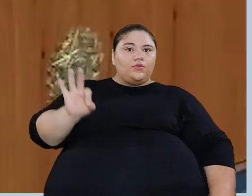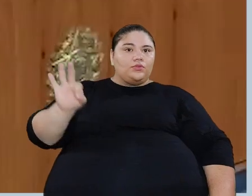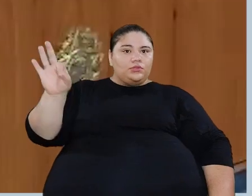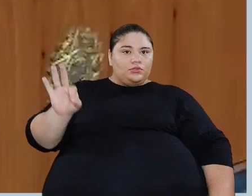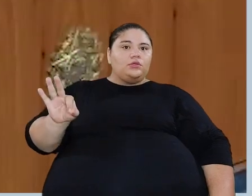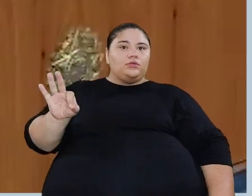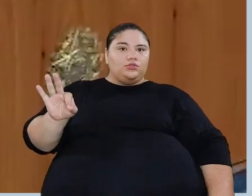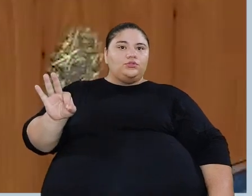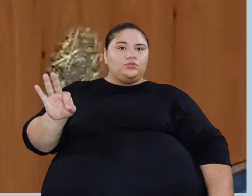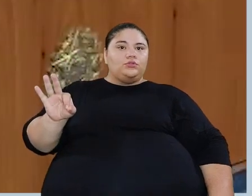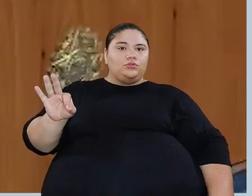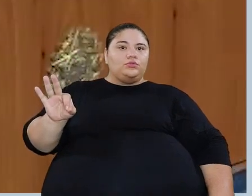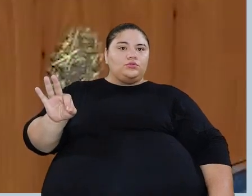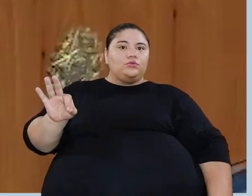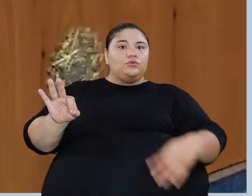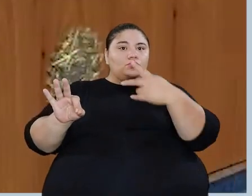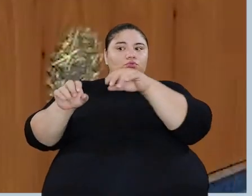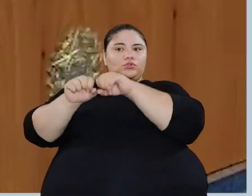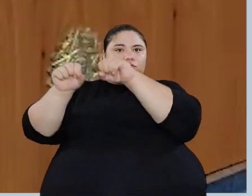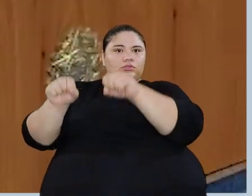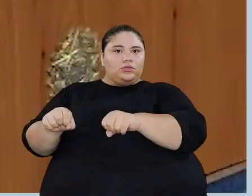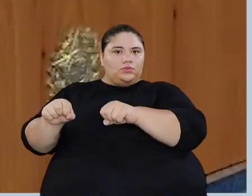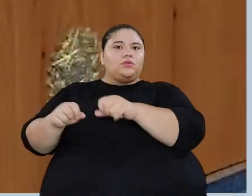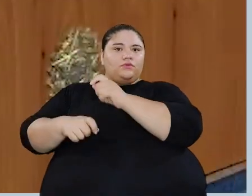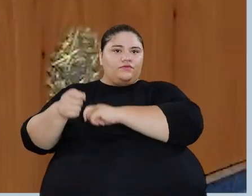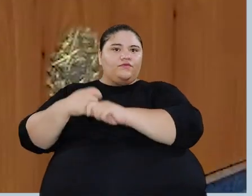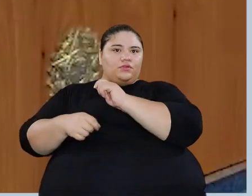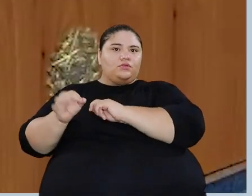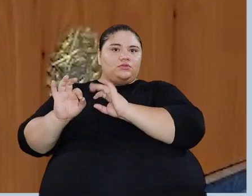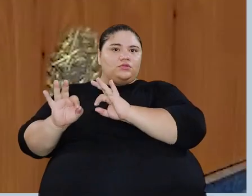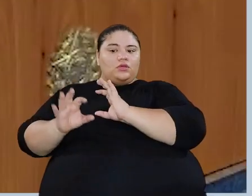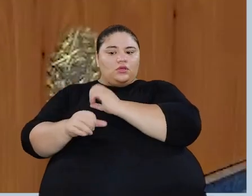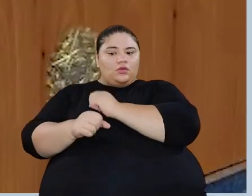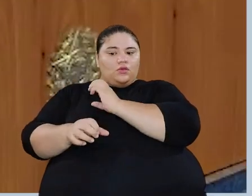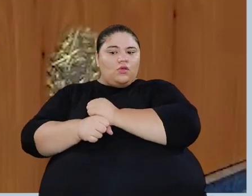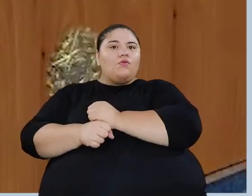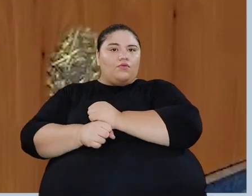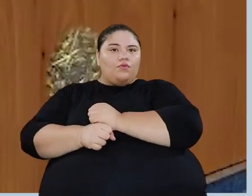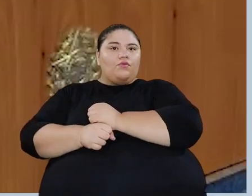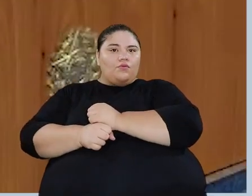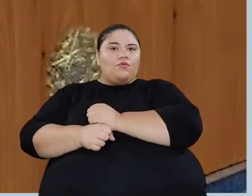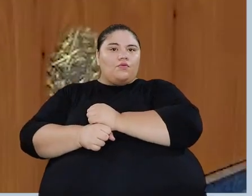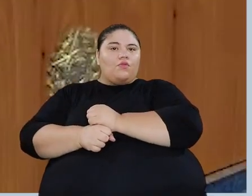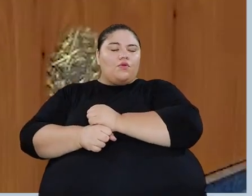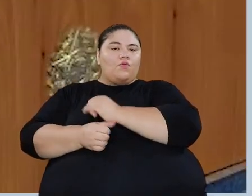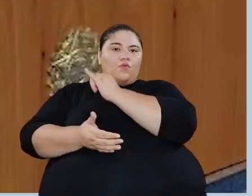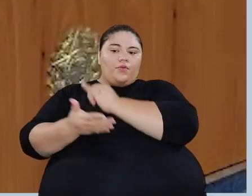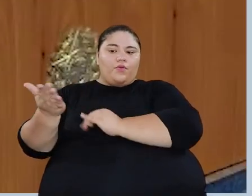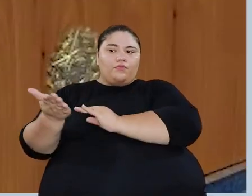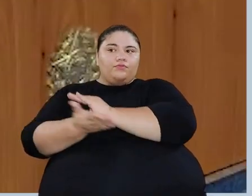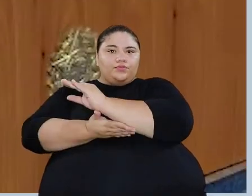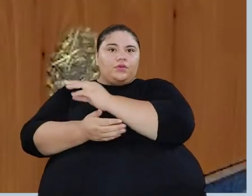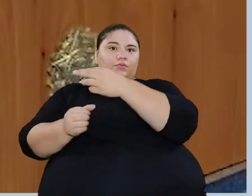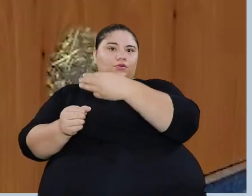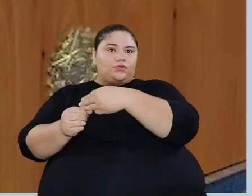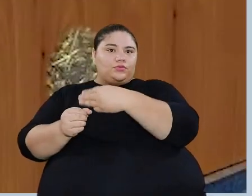alíquota no seu sistema financeiro para calcular a parte do imposto destinado ao